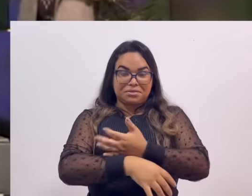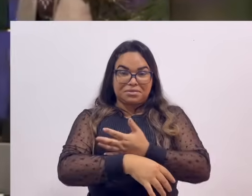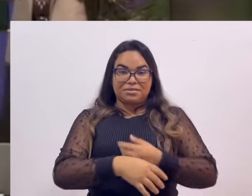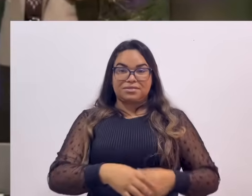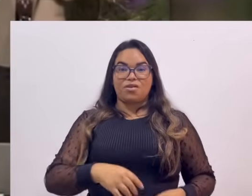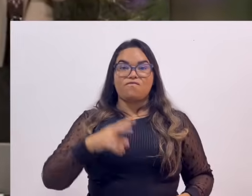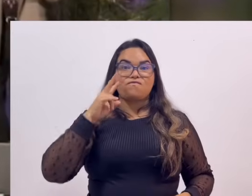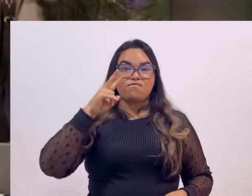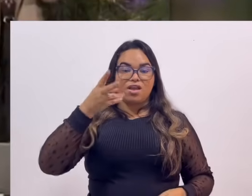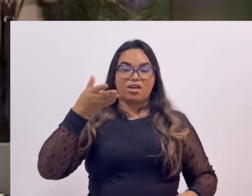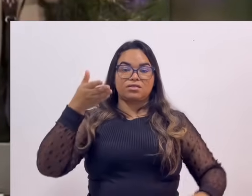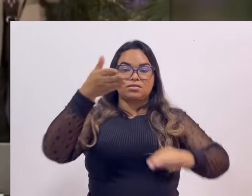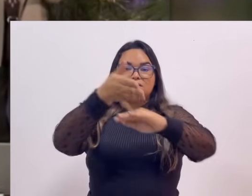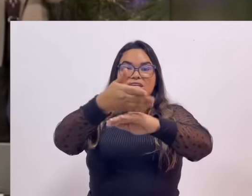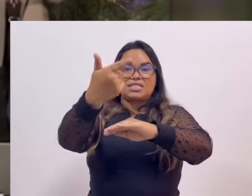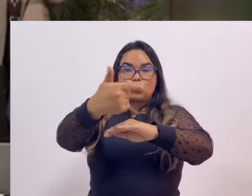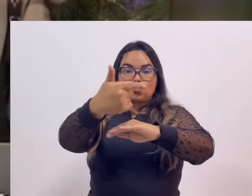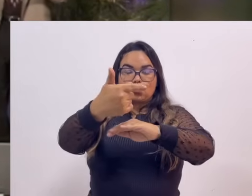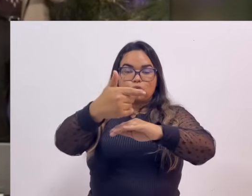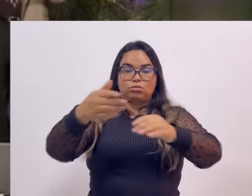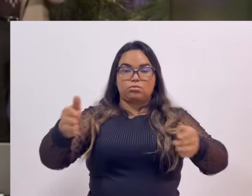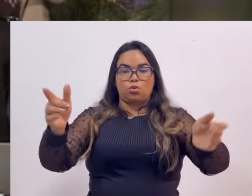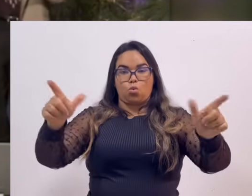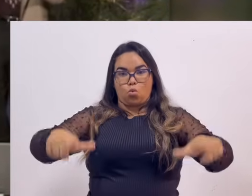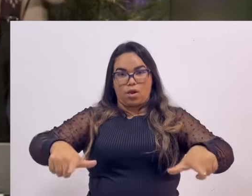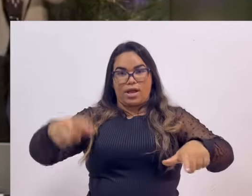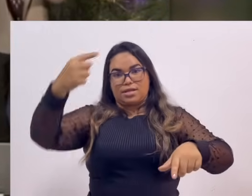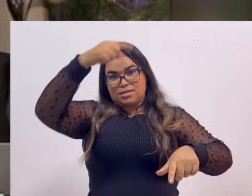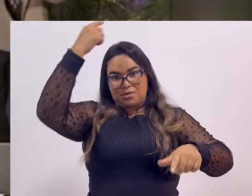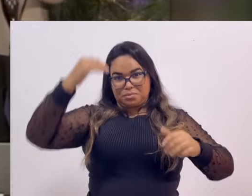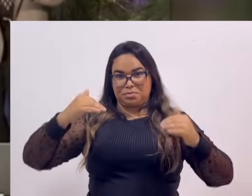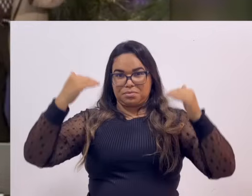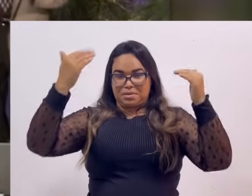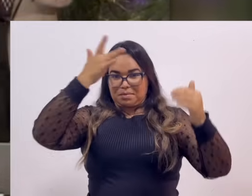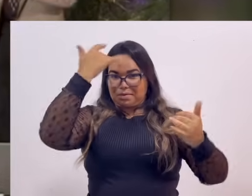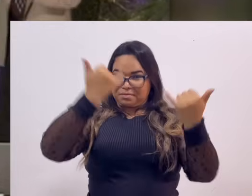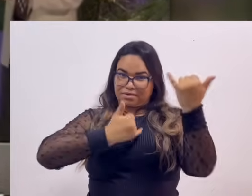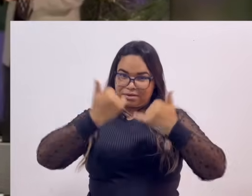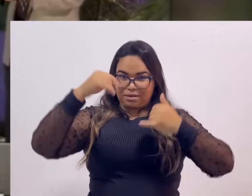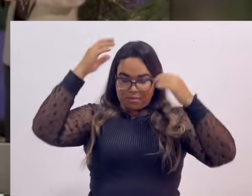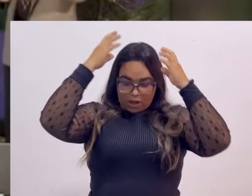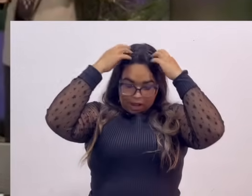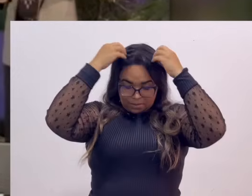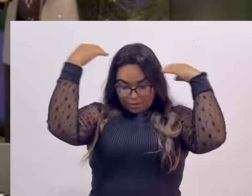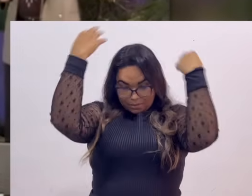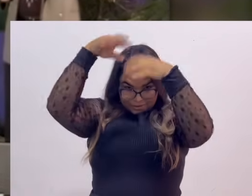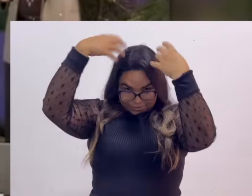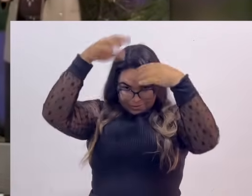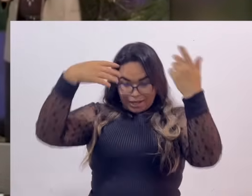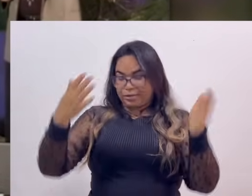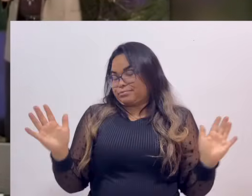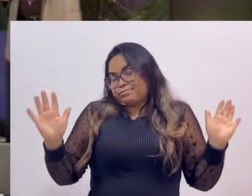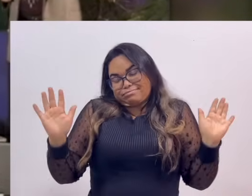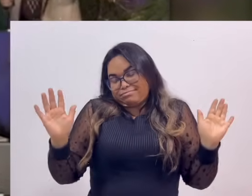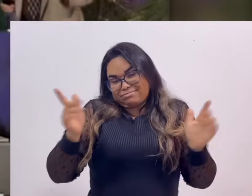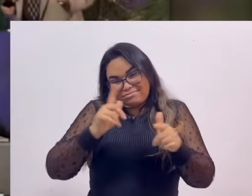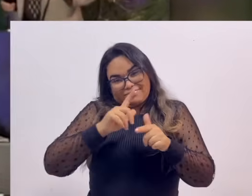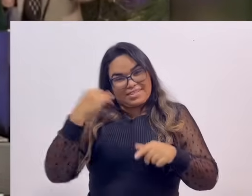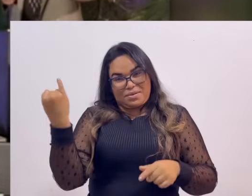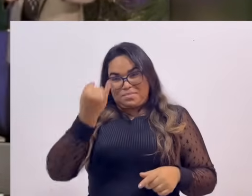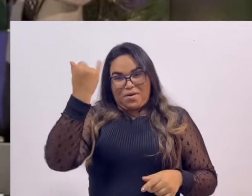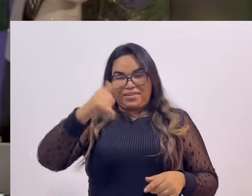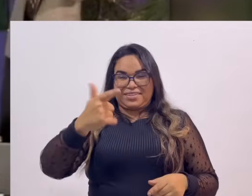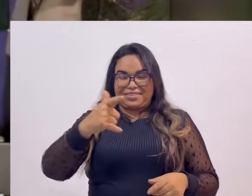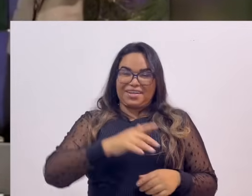vamos olhar o segundo compartimento do tabernáculo dizem que o meu cabelo está todo despenteado o que importa bem